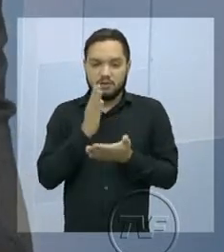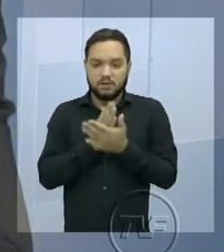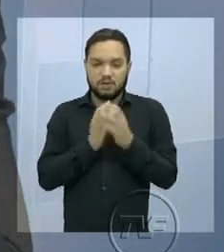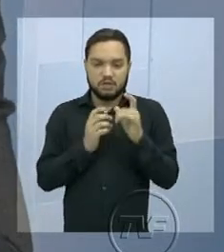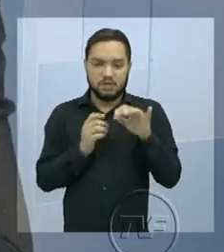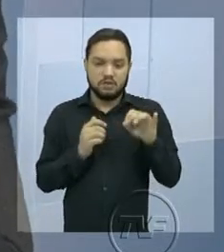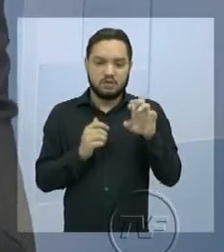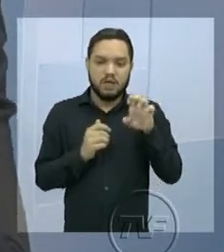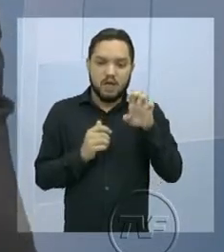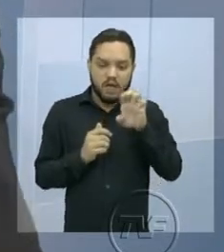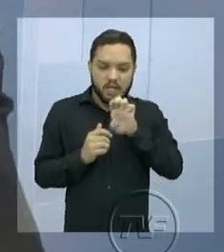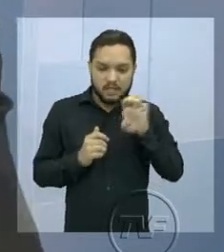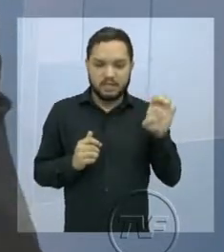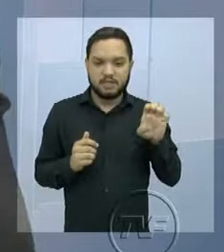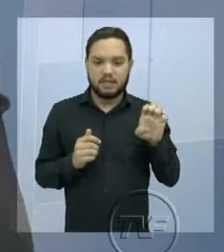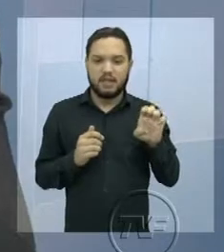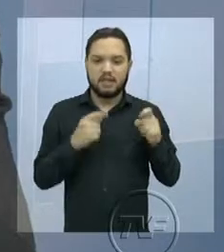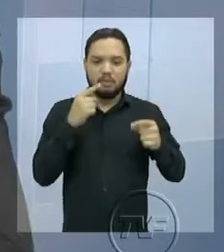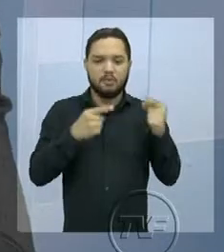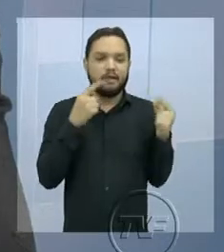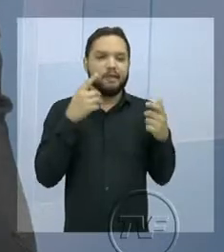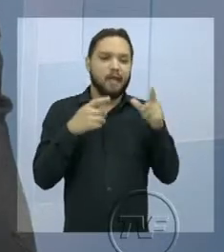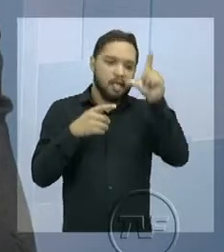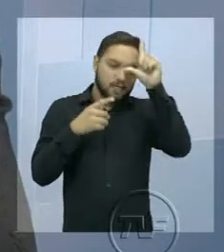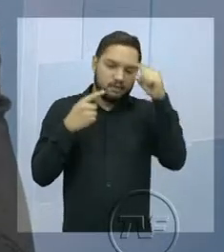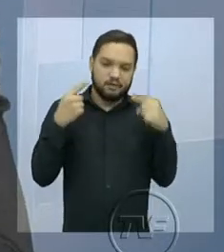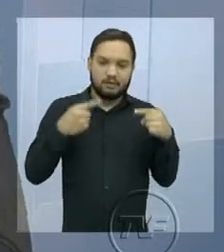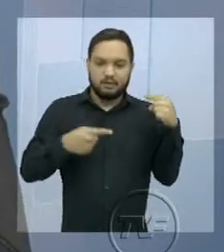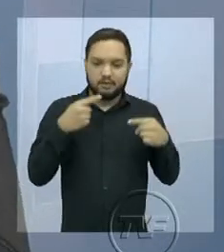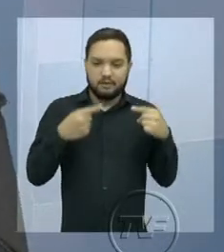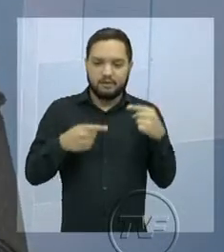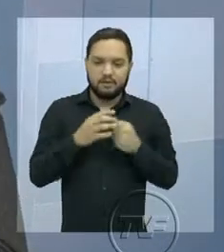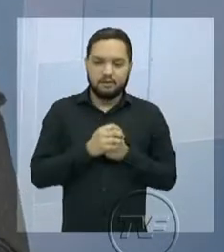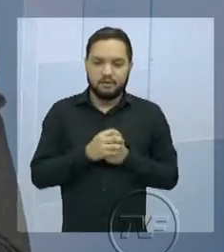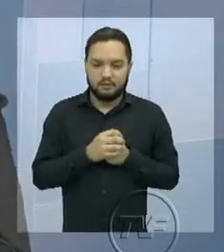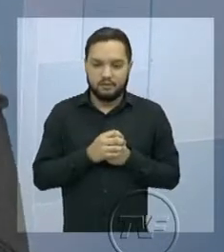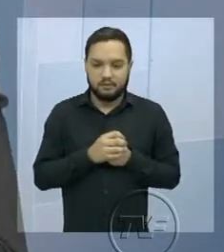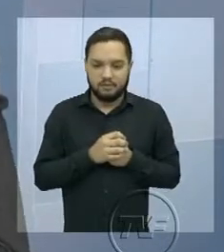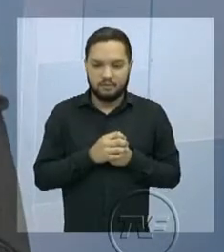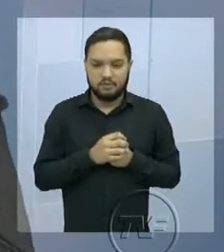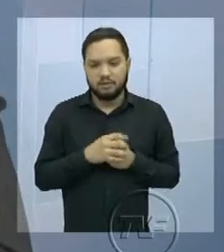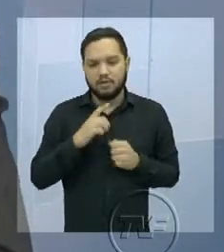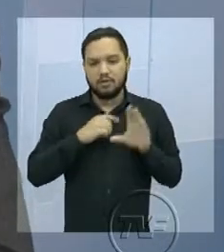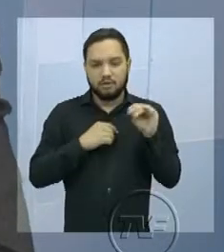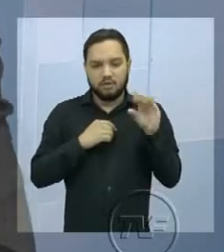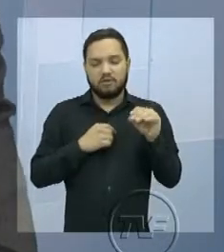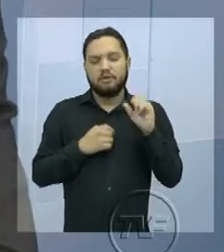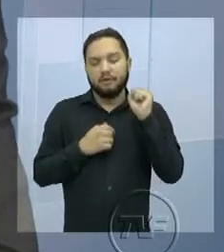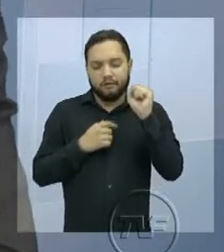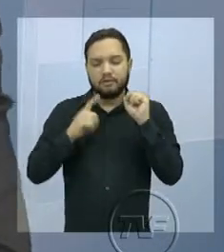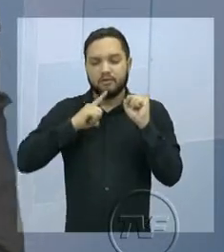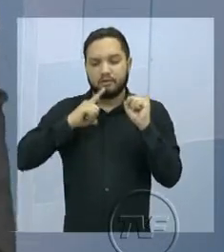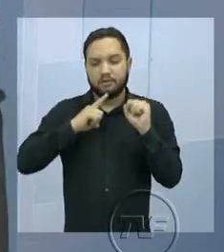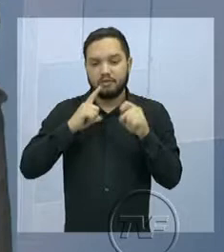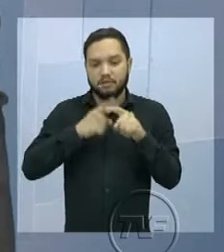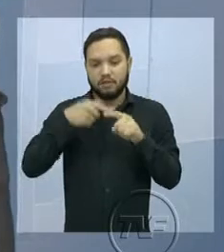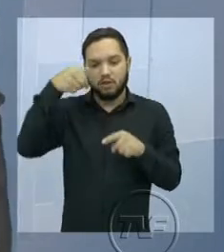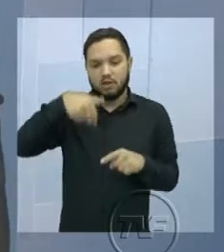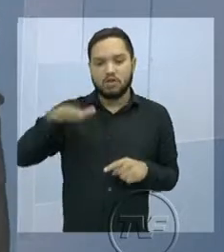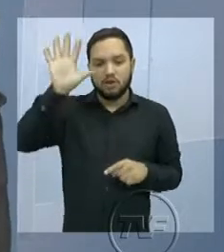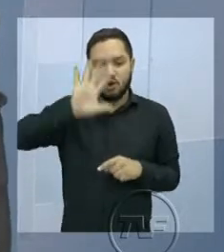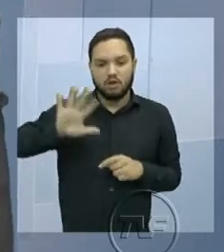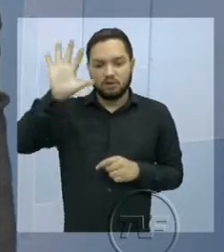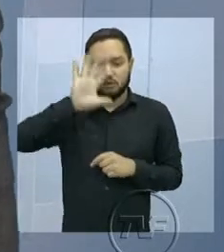o ex-presidente Lula, que indiscutivelmente demonstra ter uma força eleitoral ainda muito forte, especificamente no Nordeste, né, Paulo?